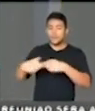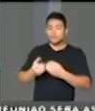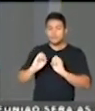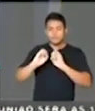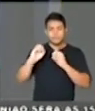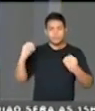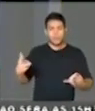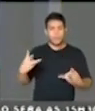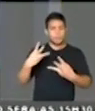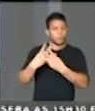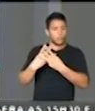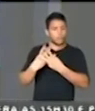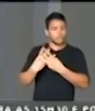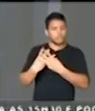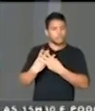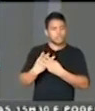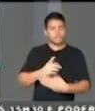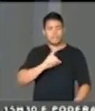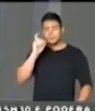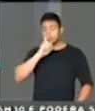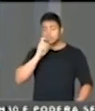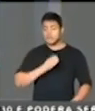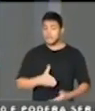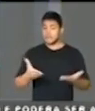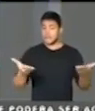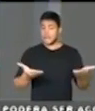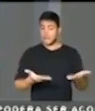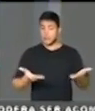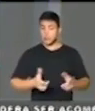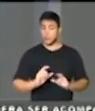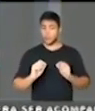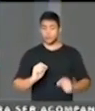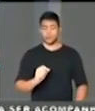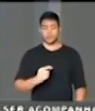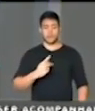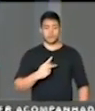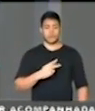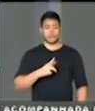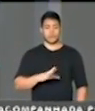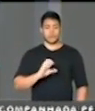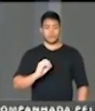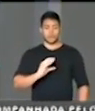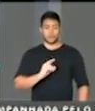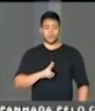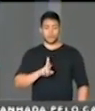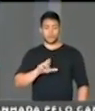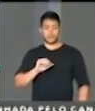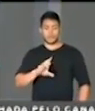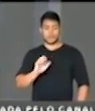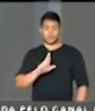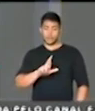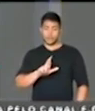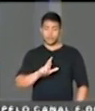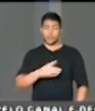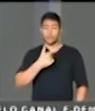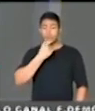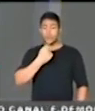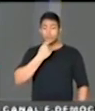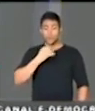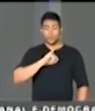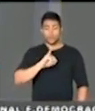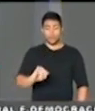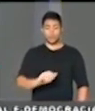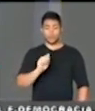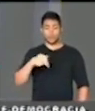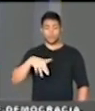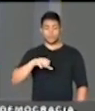mentiroso que agora o procurador-geral da República da época, o senhor Janot, veio confessar no seu